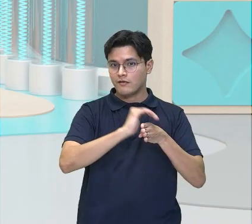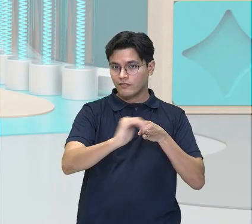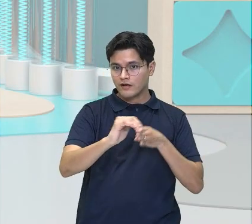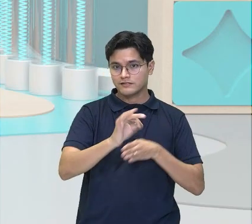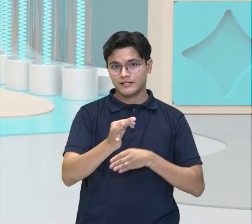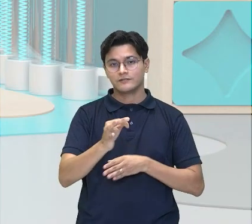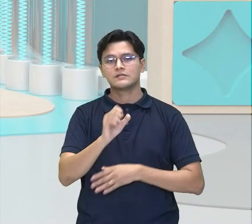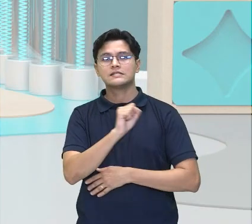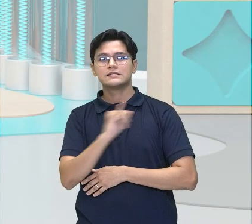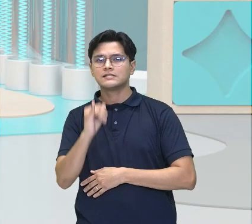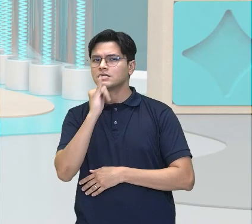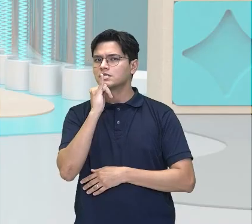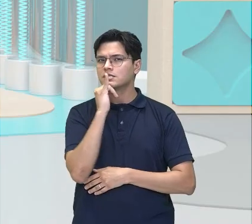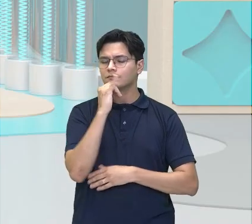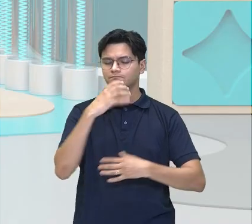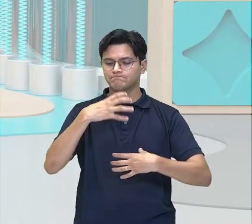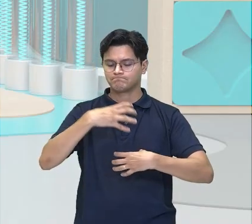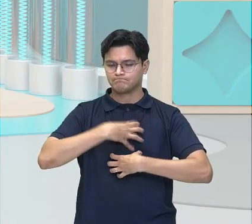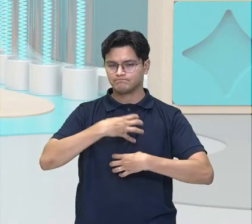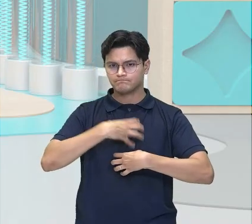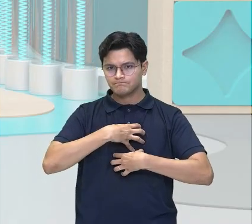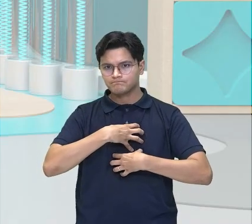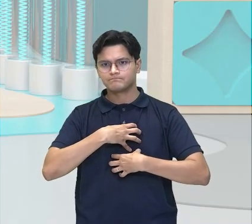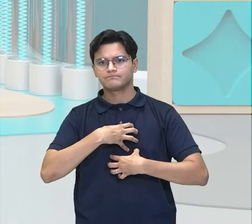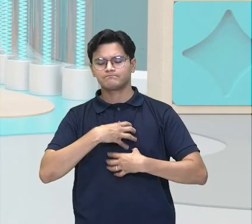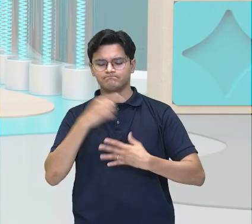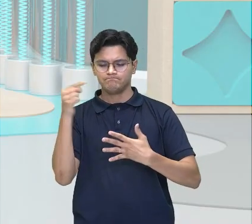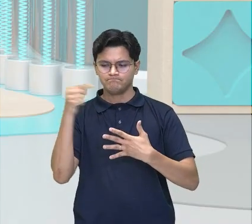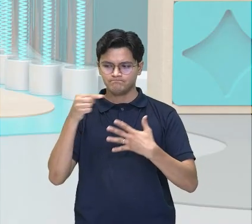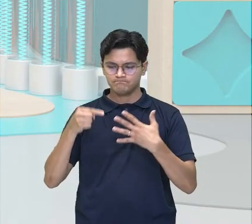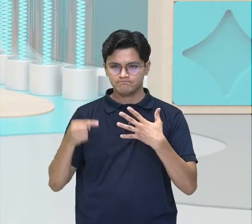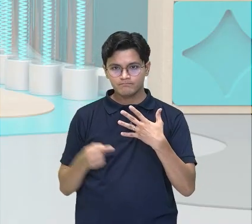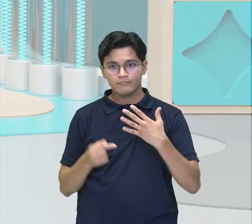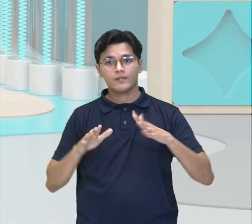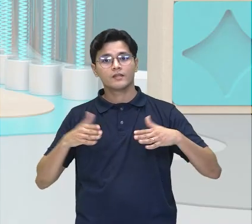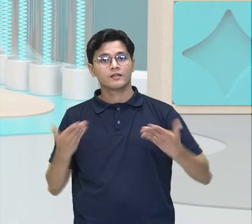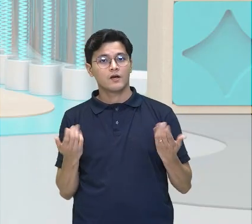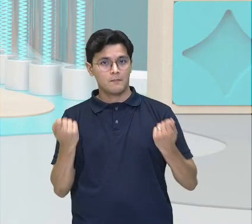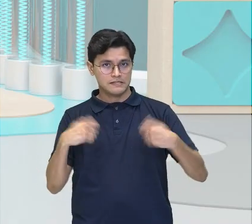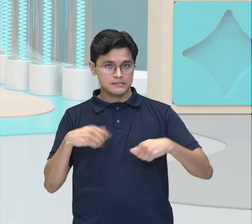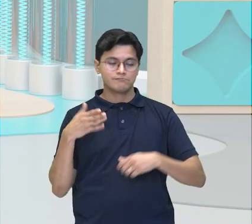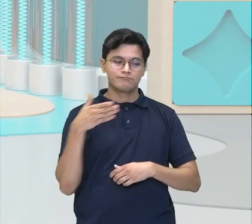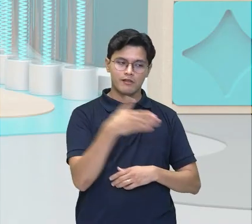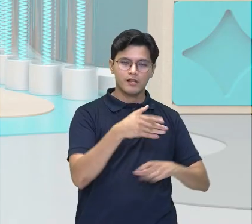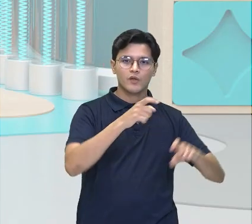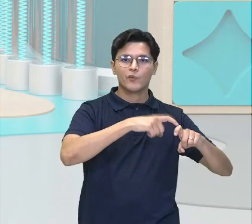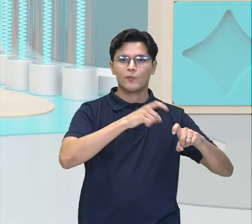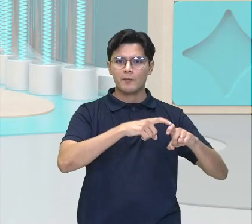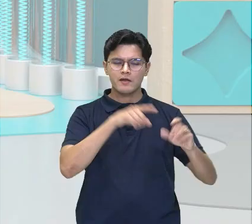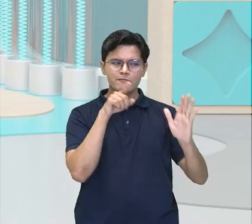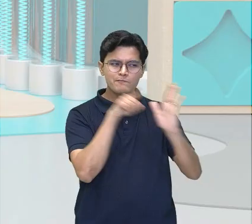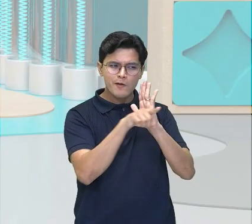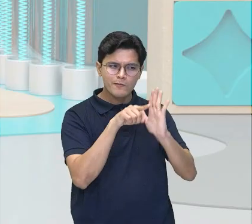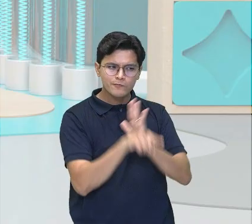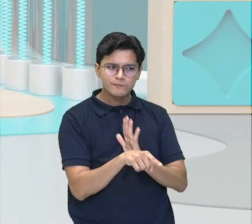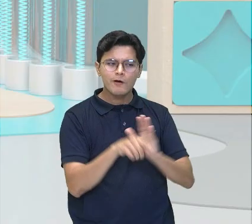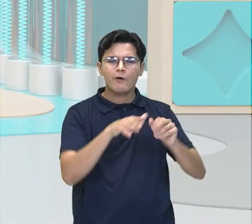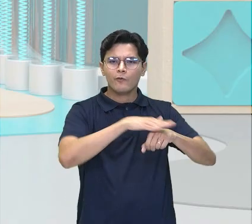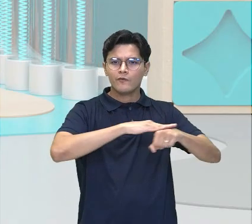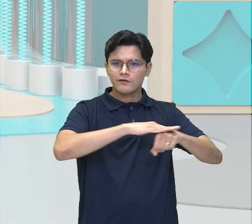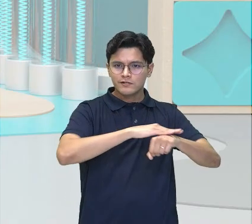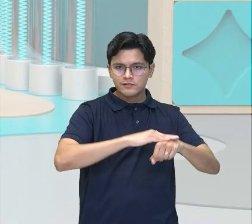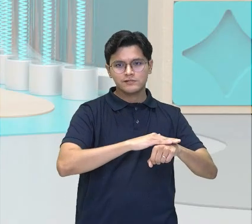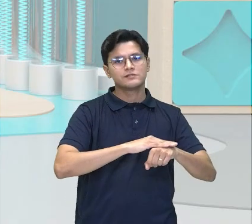vocês, procura um médico, escreve para ele vai pedir alguns exames clínicos que podem ajudar aí a prevenir e controlar